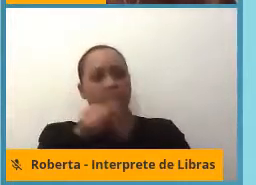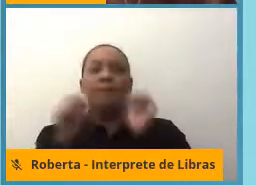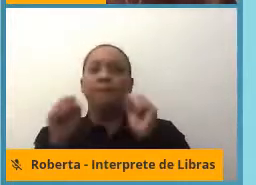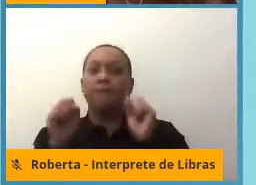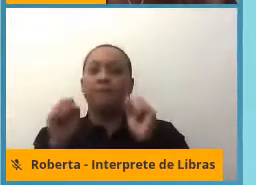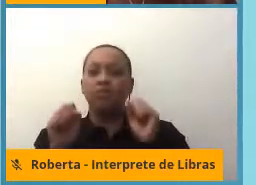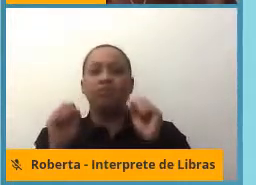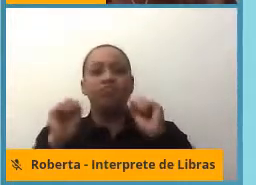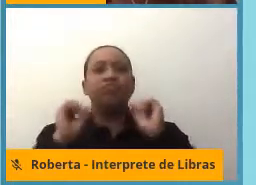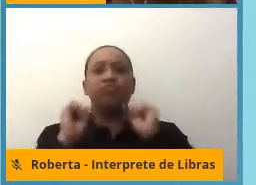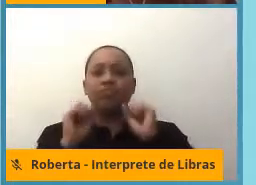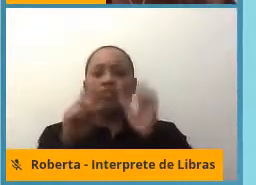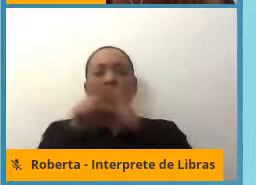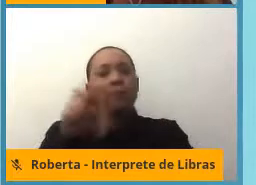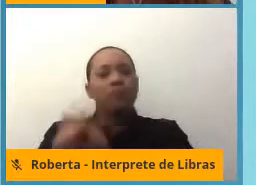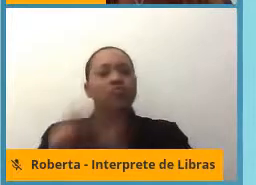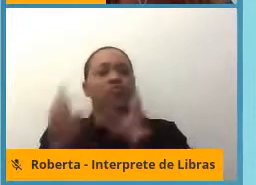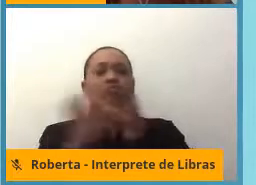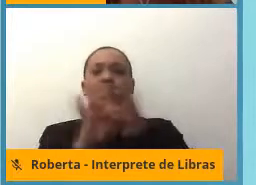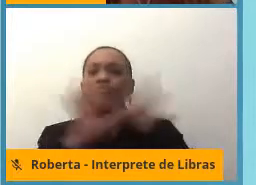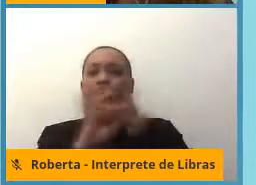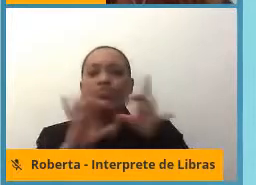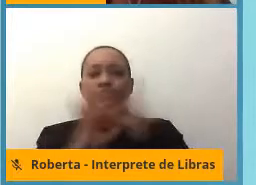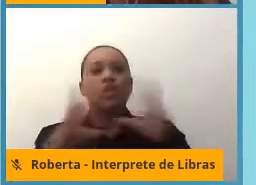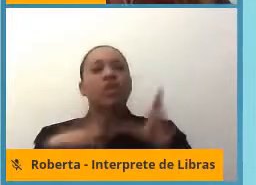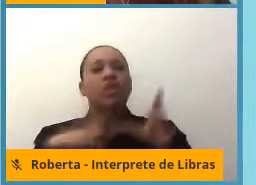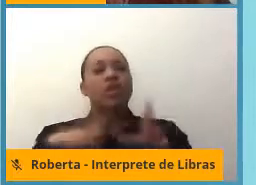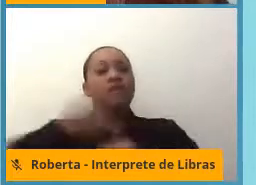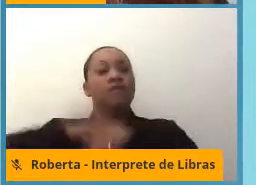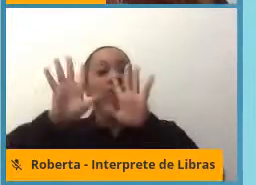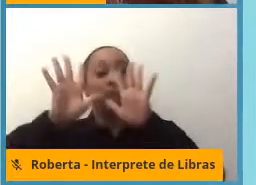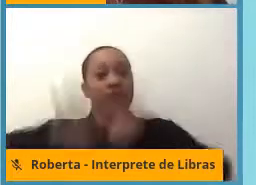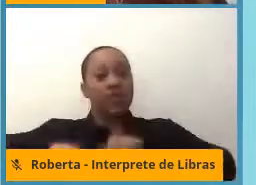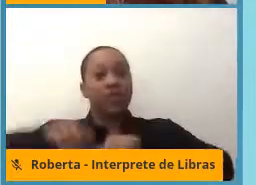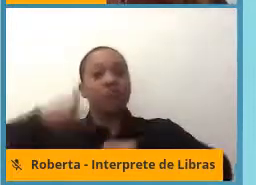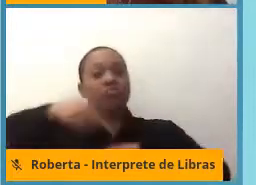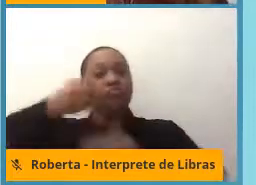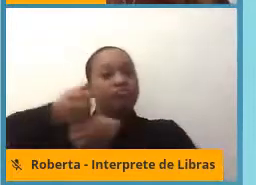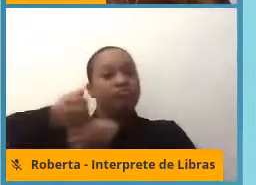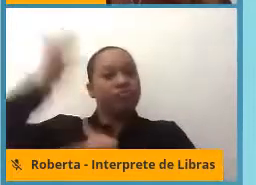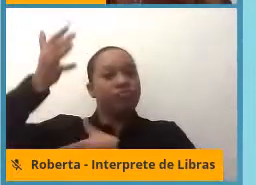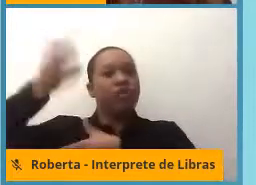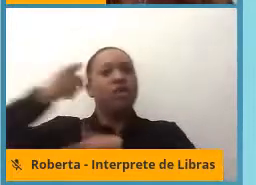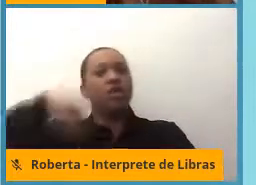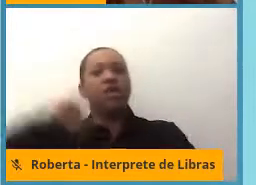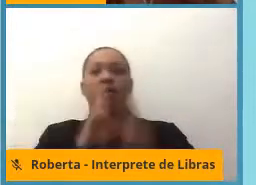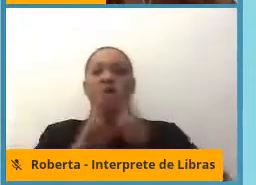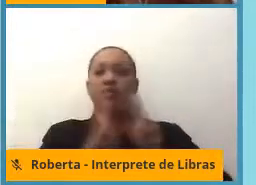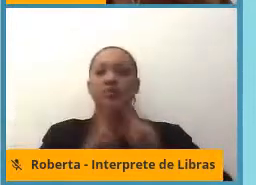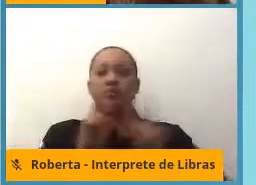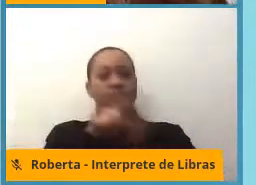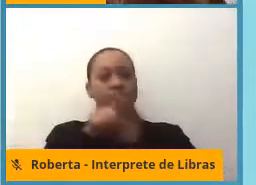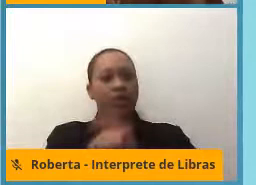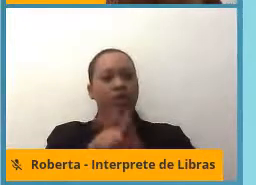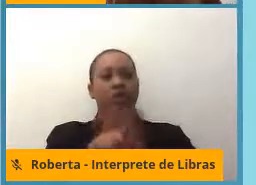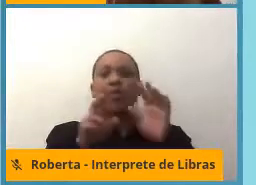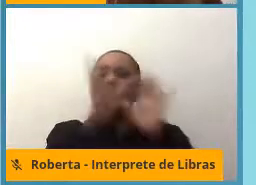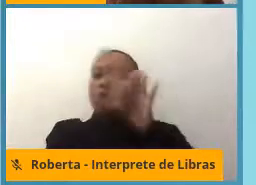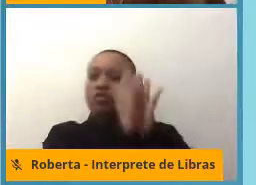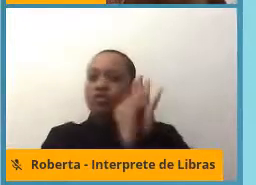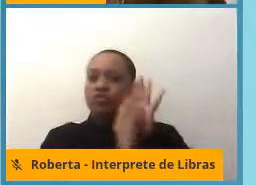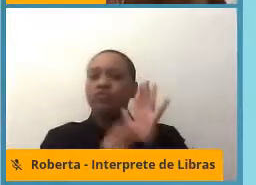um tempo para eles responderem essas perguntas de vocês, né? É um assunto que é bem polêmico, muita gente tem muita dúvida com relação